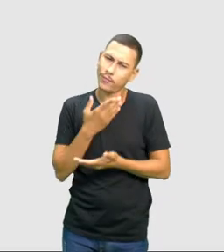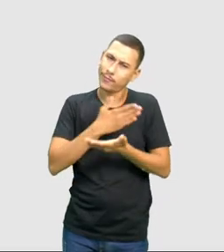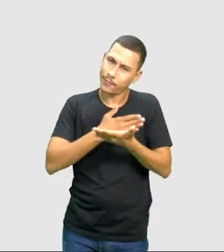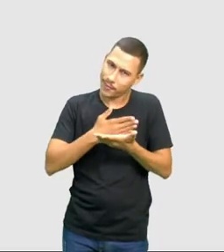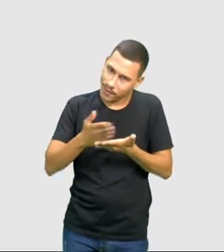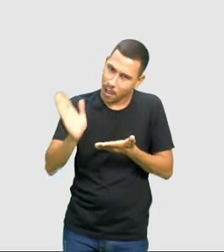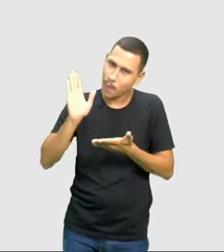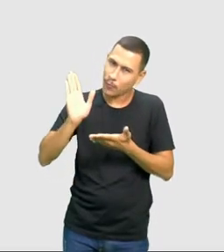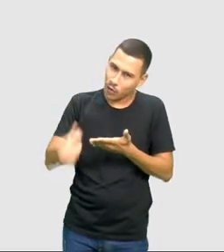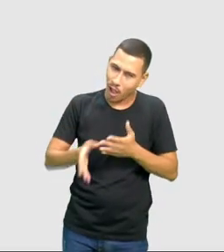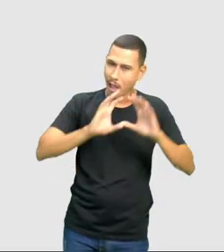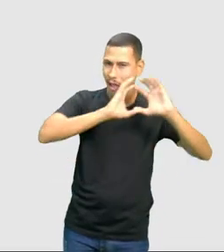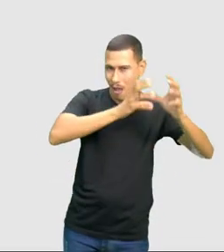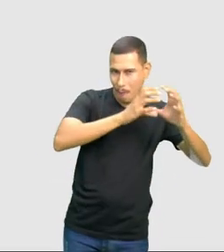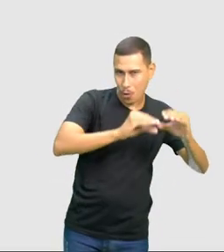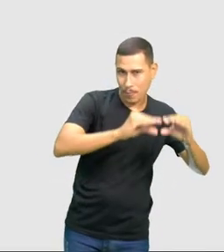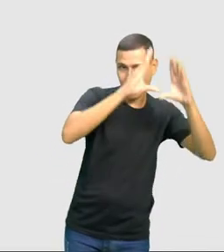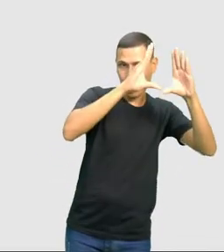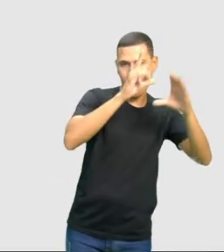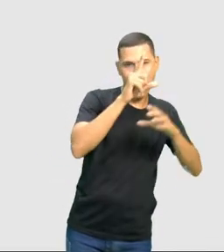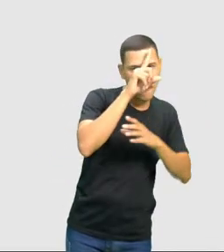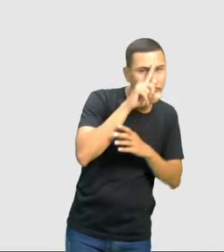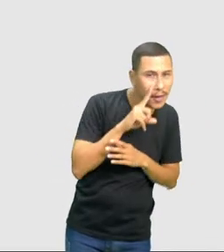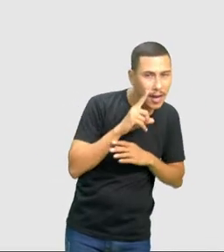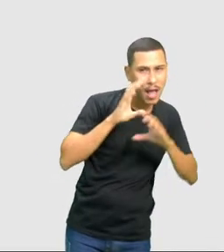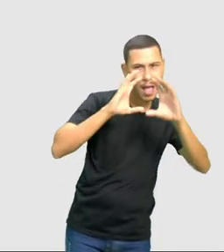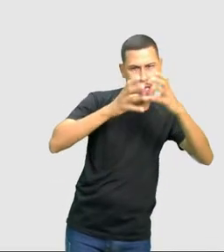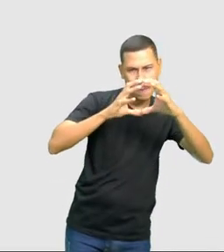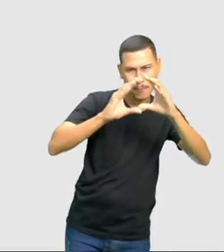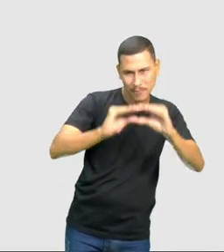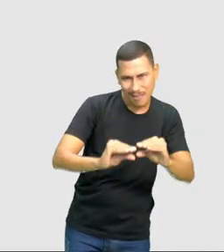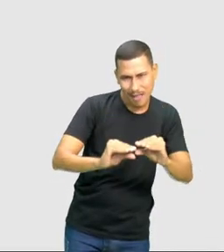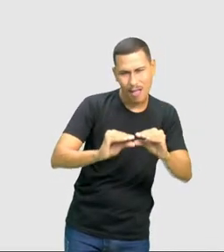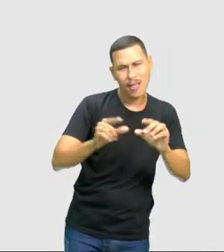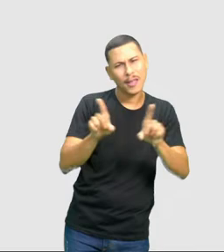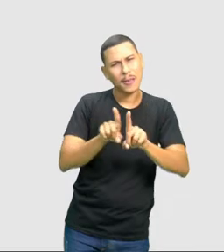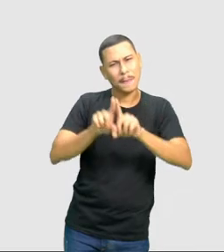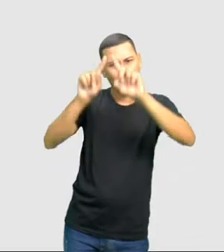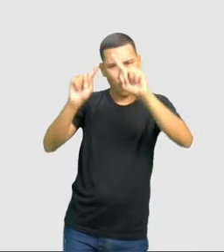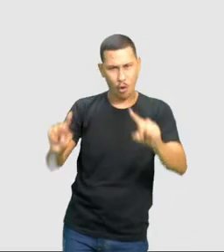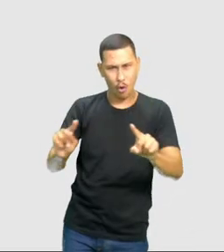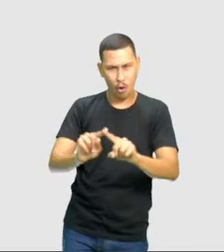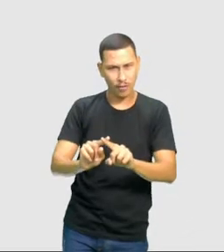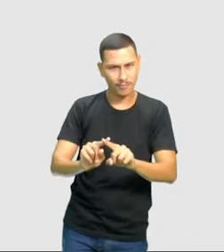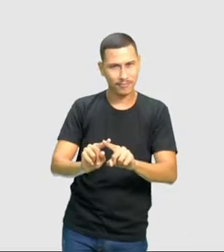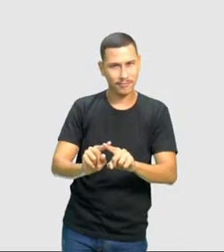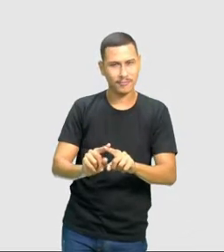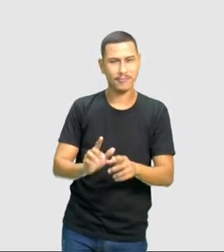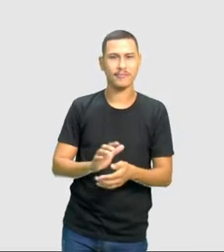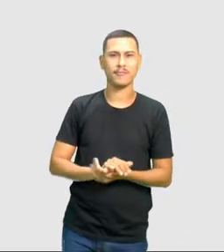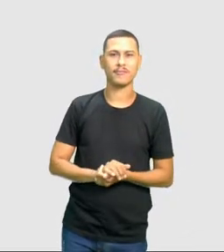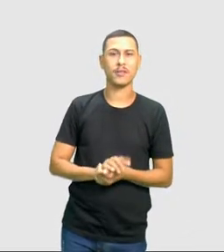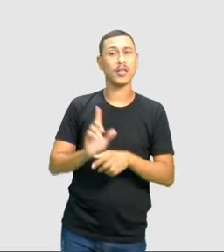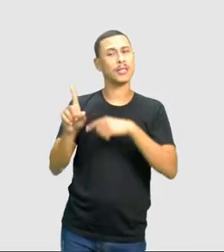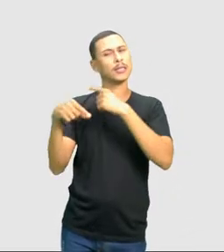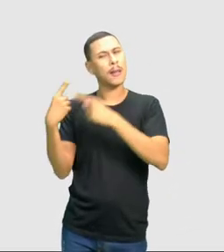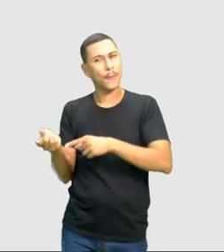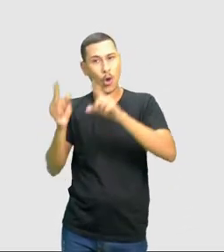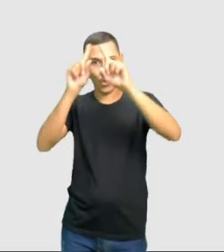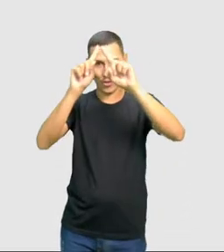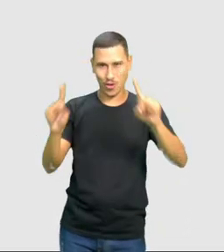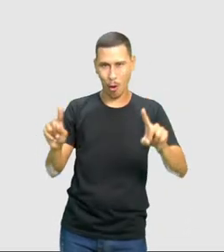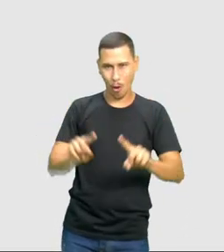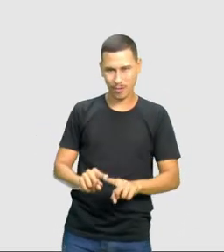iniciamos a bola maior amarela, a bola pequena e o losango. Aí, após o losango,